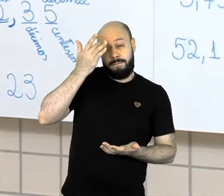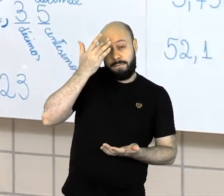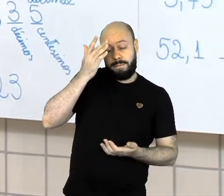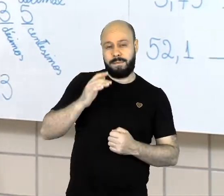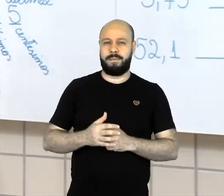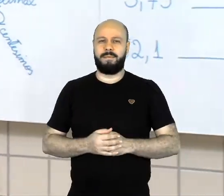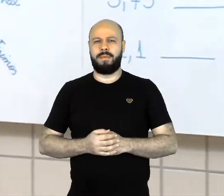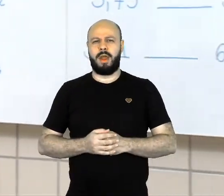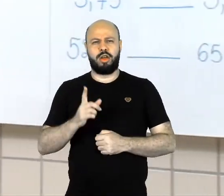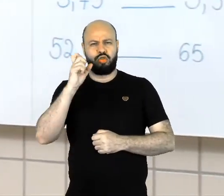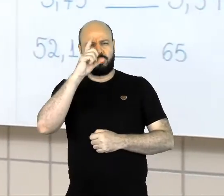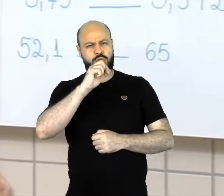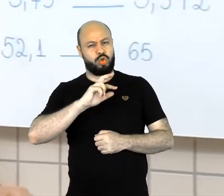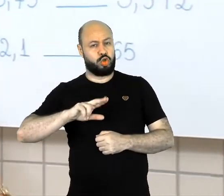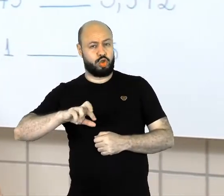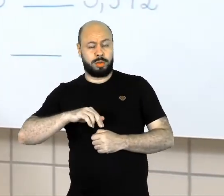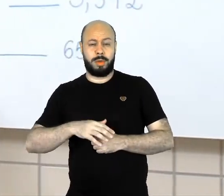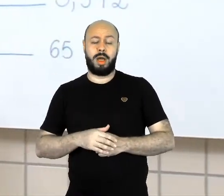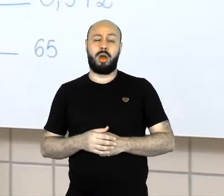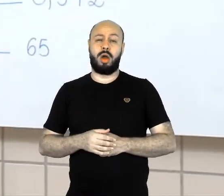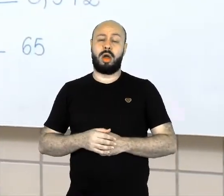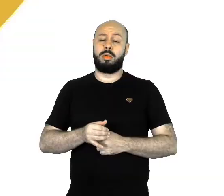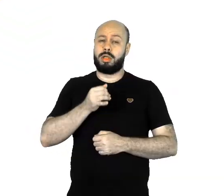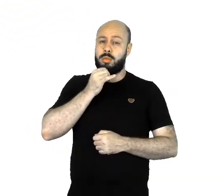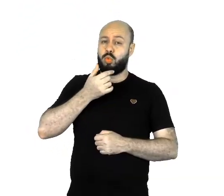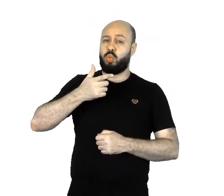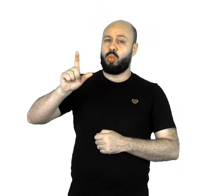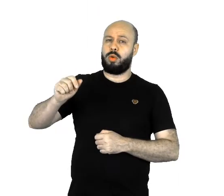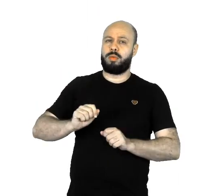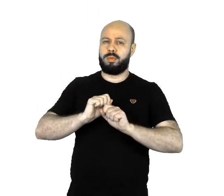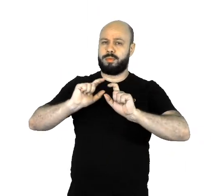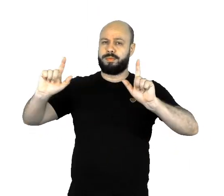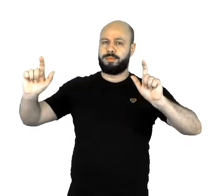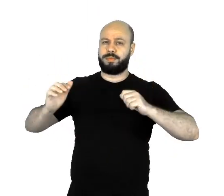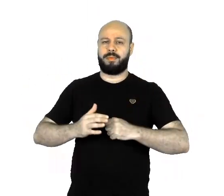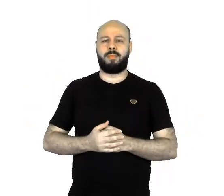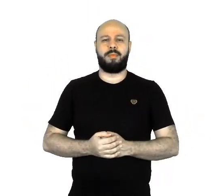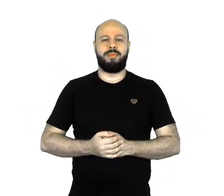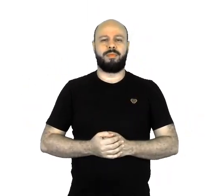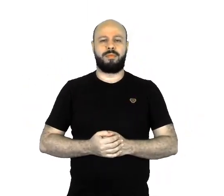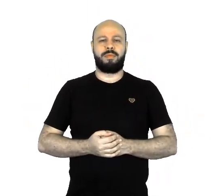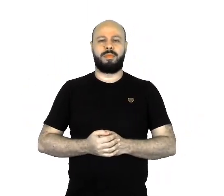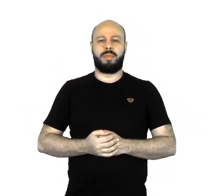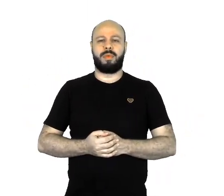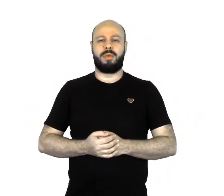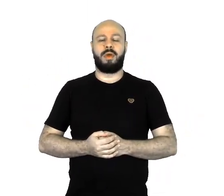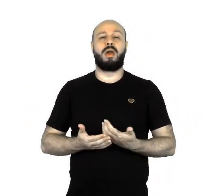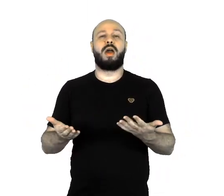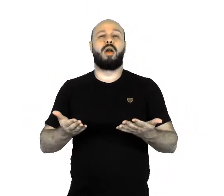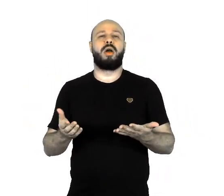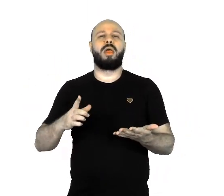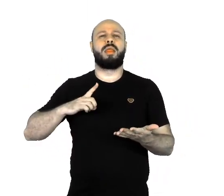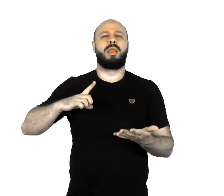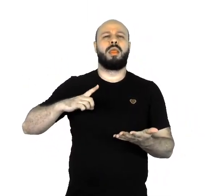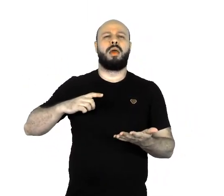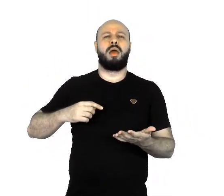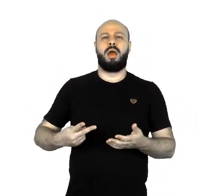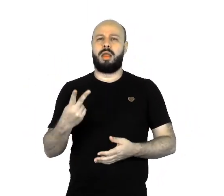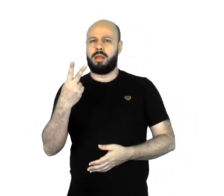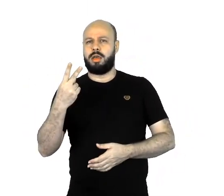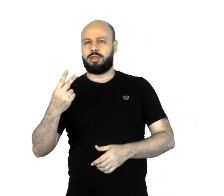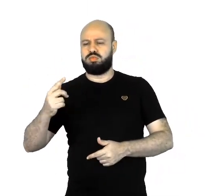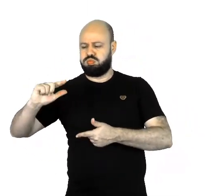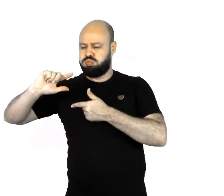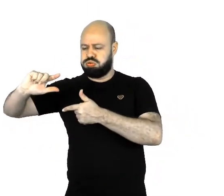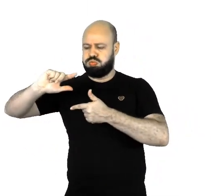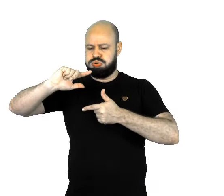ver mais um exemplo na sua telinha. Olha aí, nesse exemplo nós temos